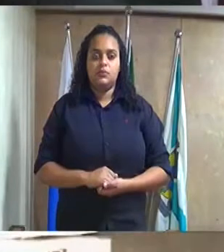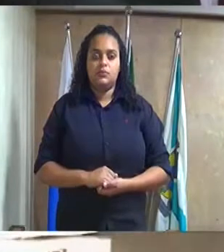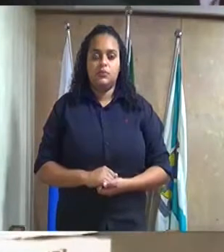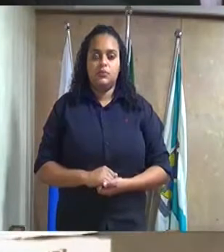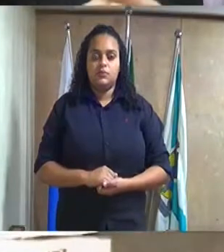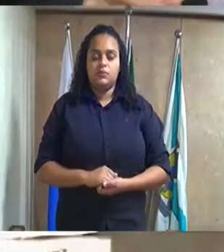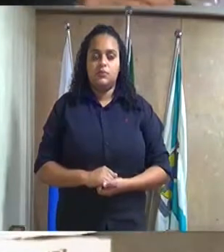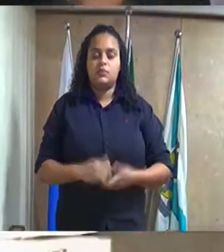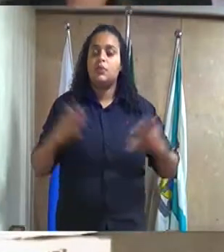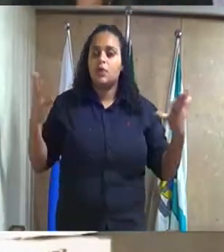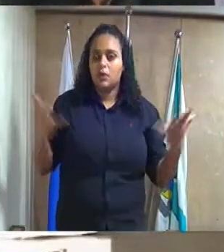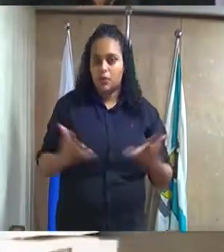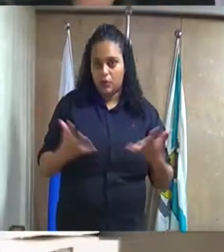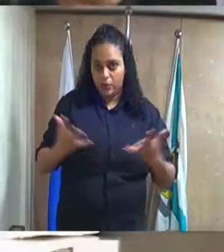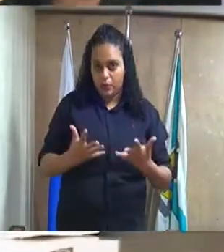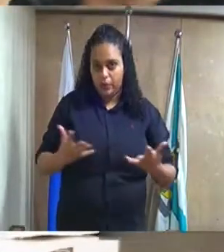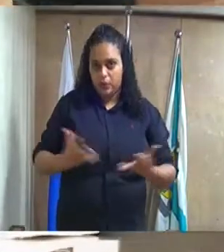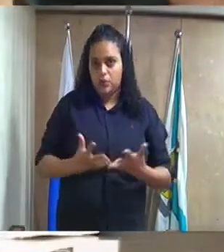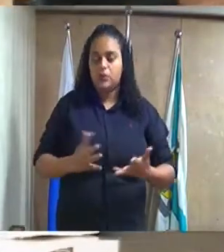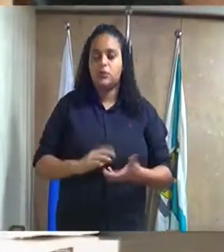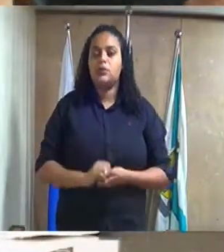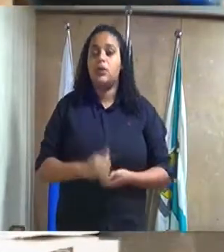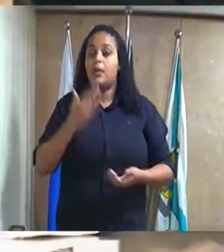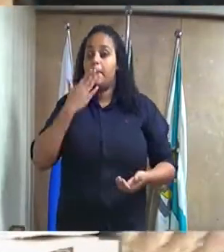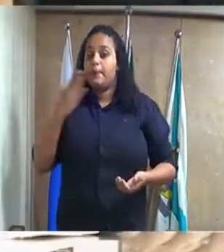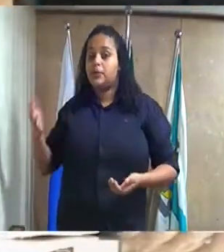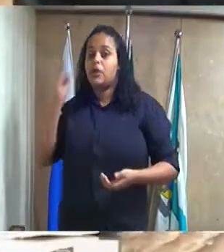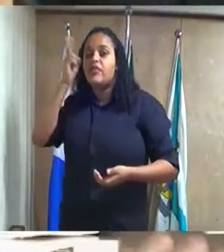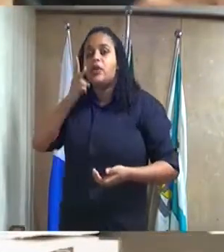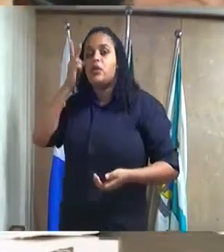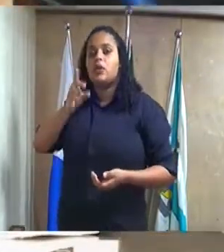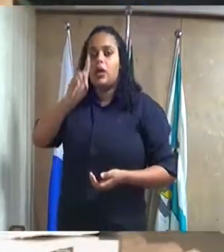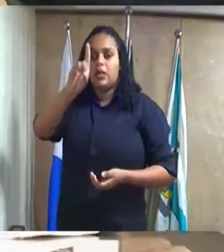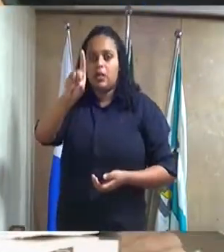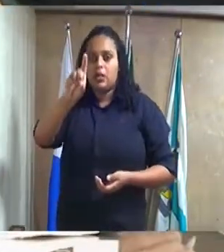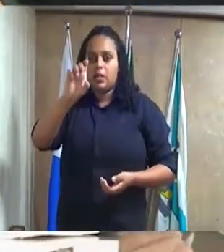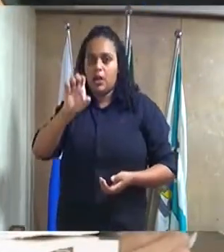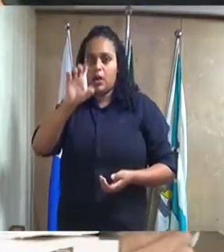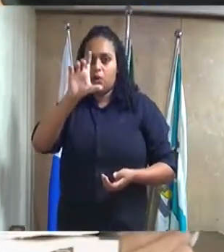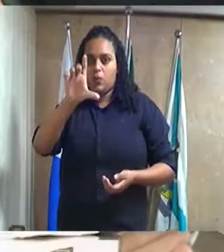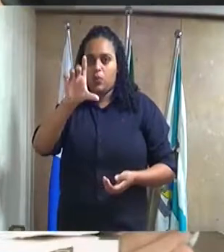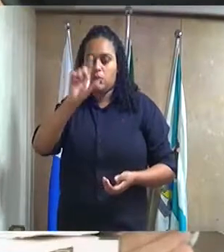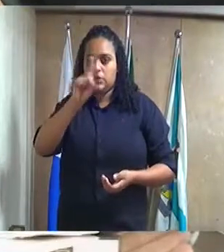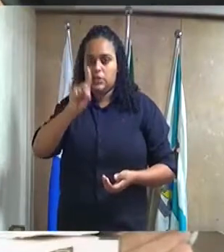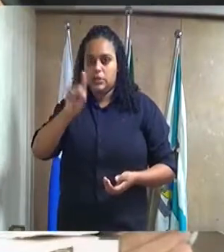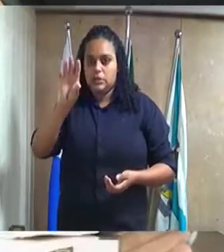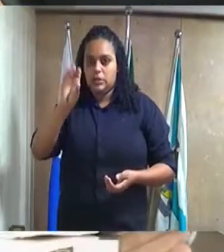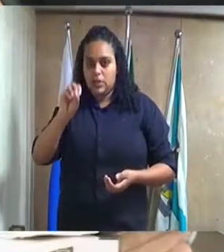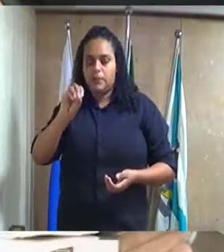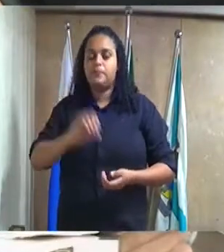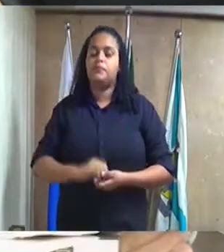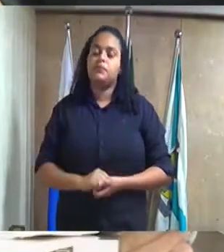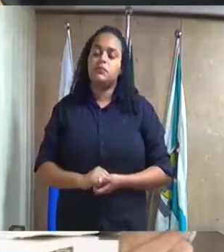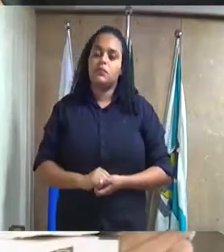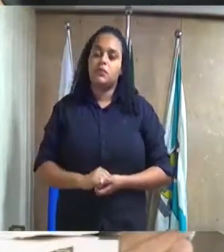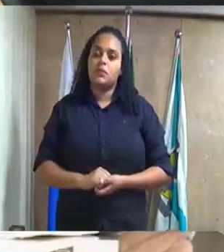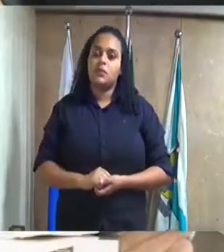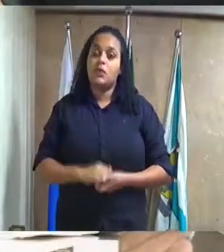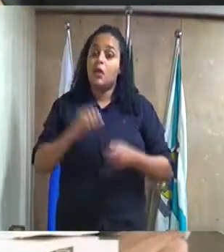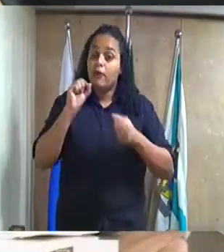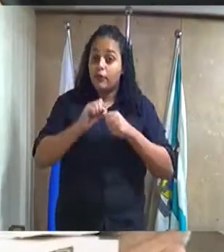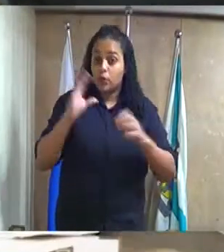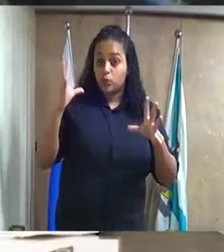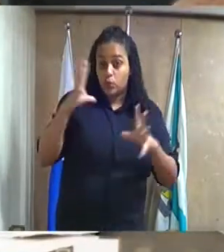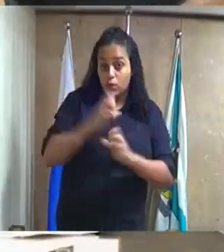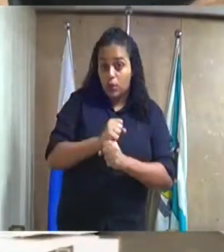Nesse momento, peço a vereadora Delsa de Oliveira que faça a